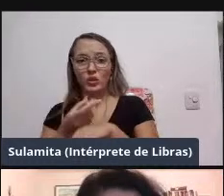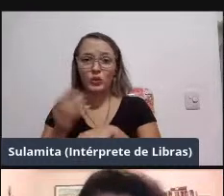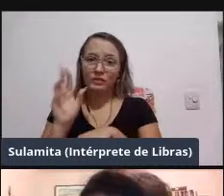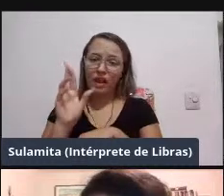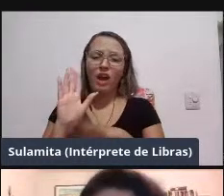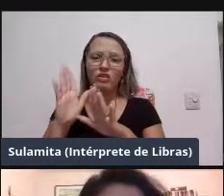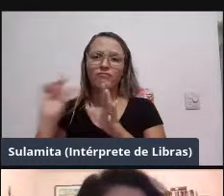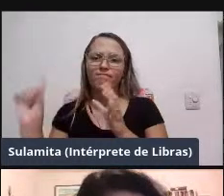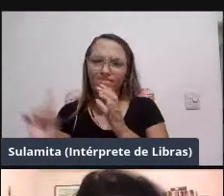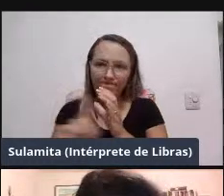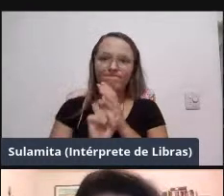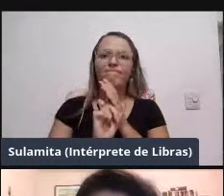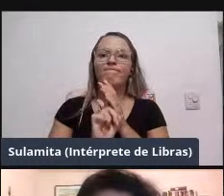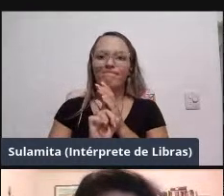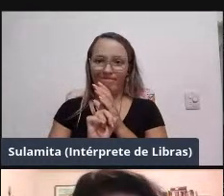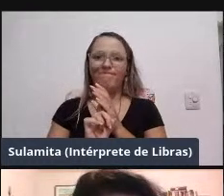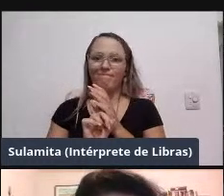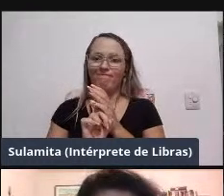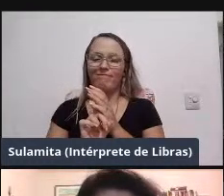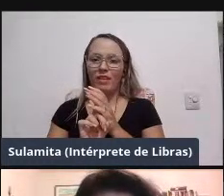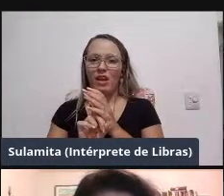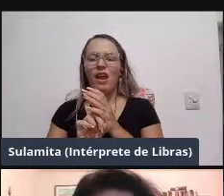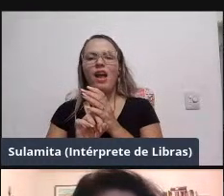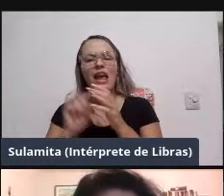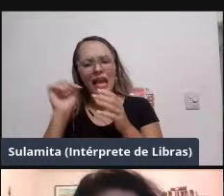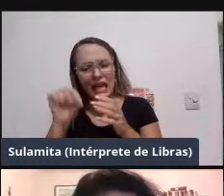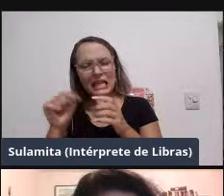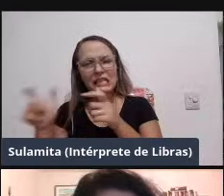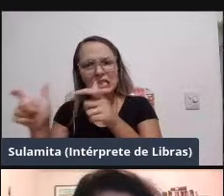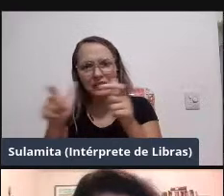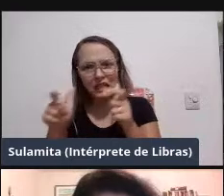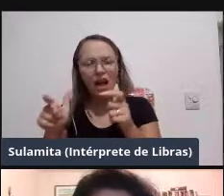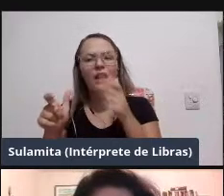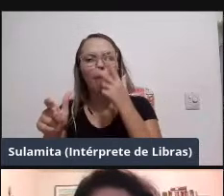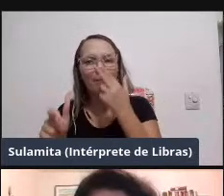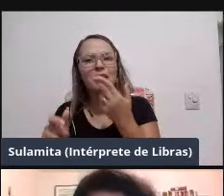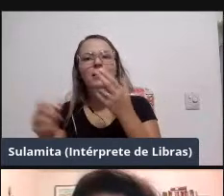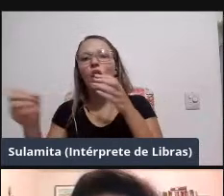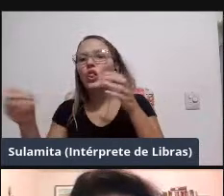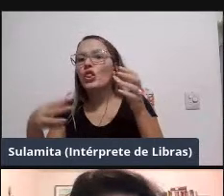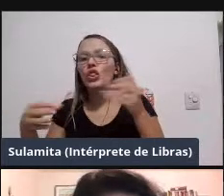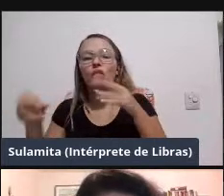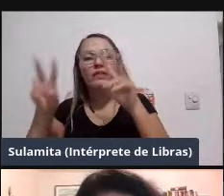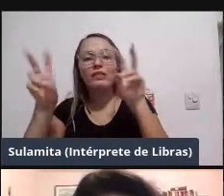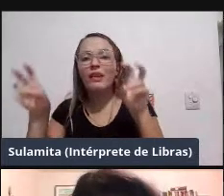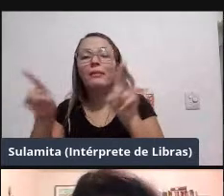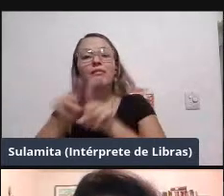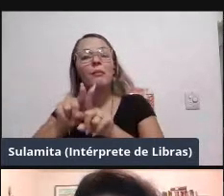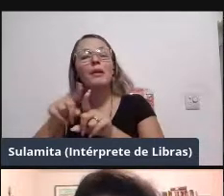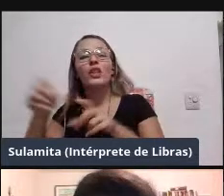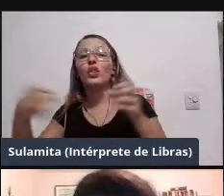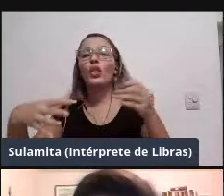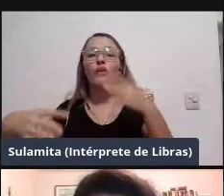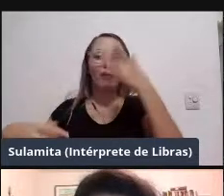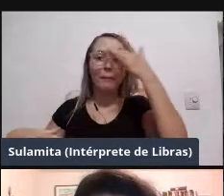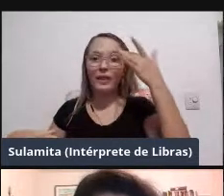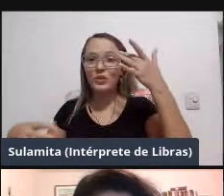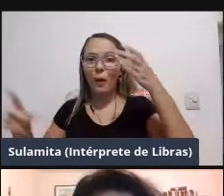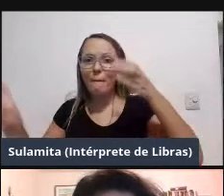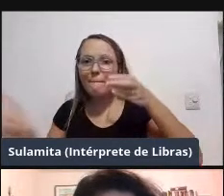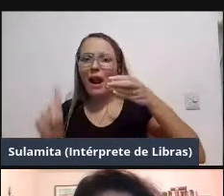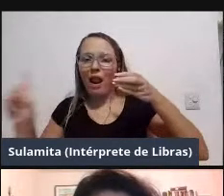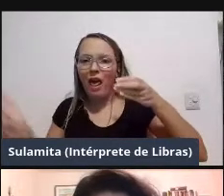né, um campo que está cada vez com mais inclusão de novos temas e novos sujeitos, né, com esse aumento grande aí de